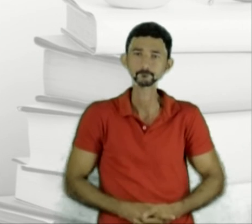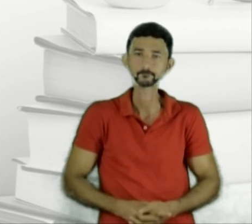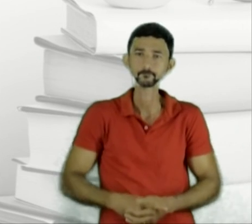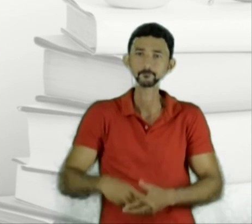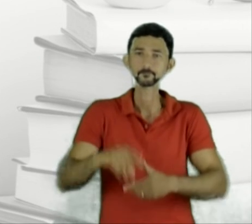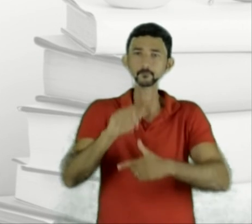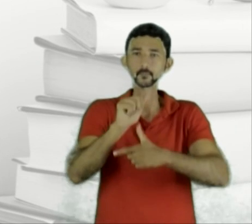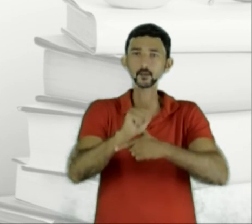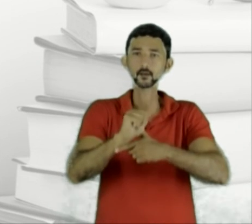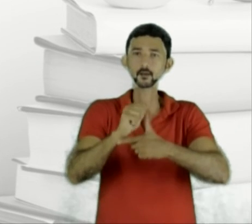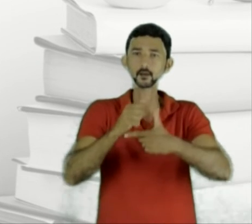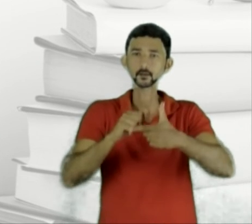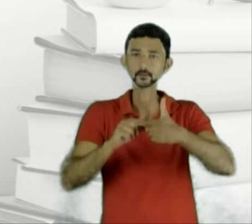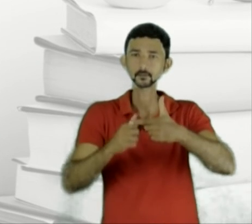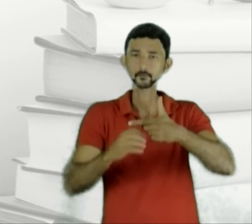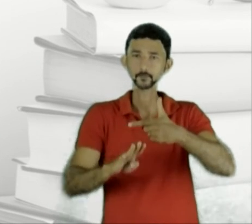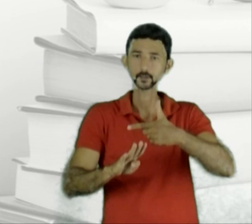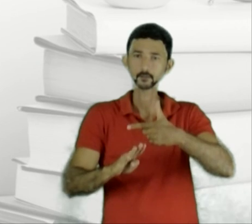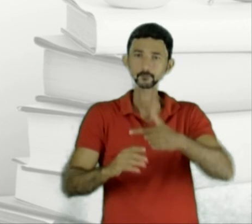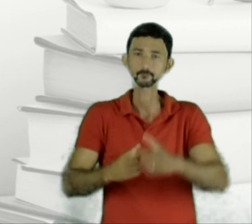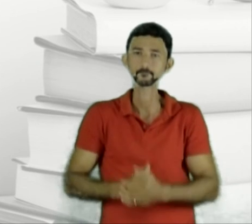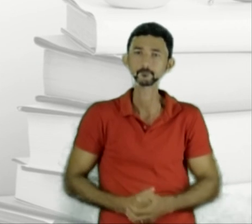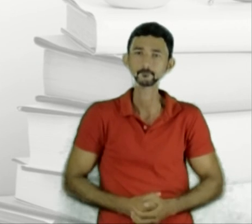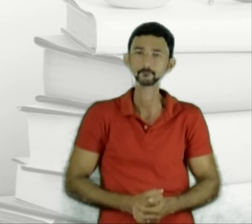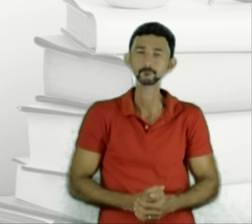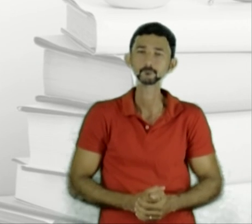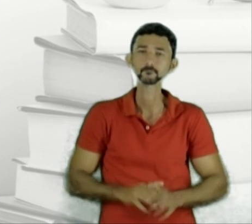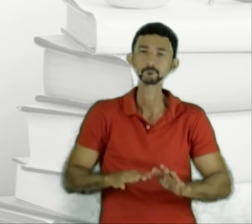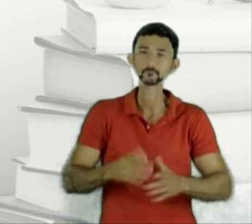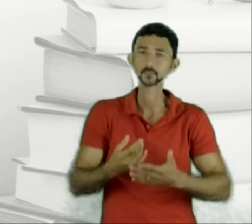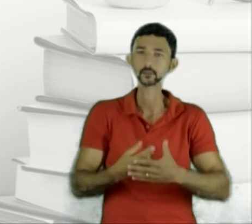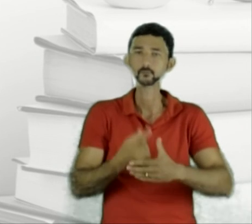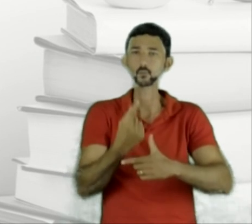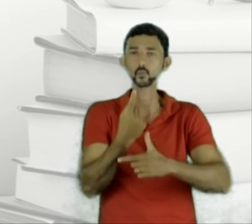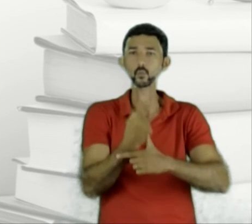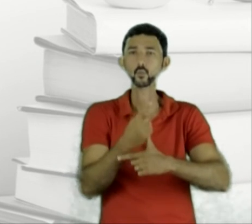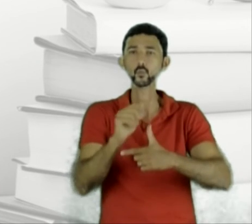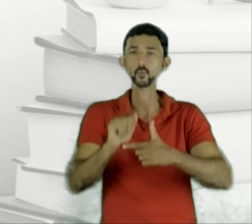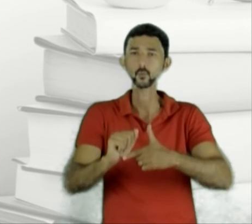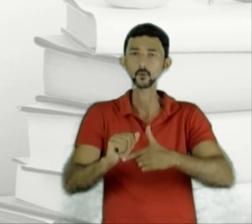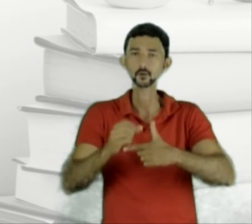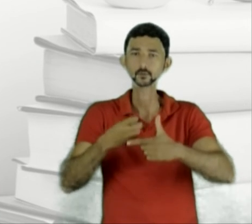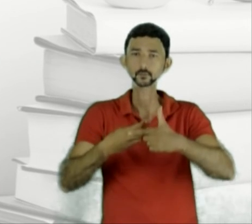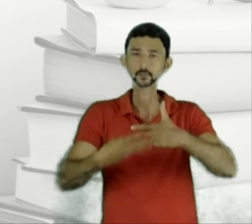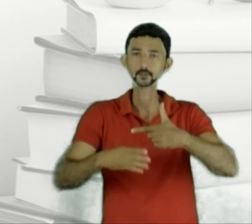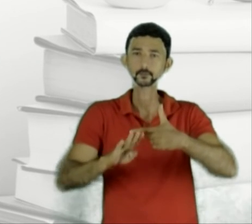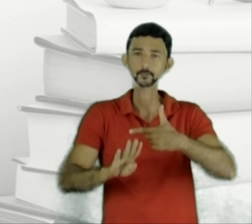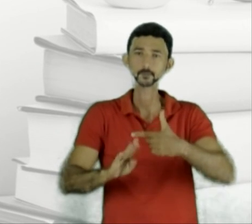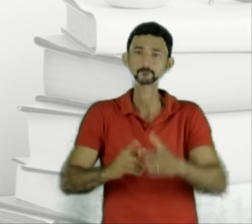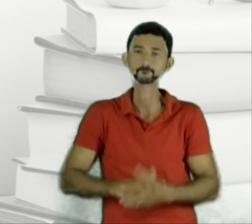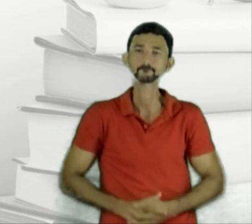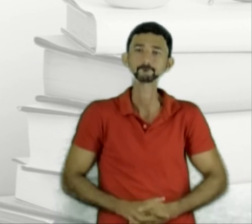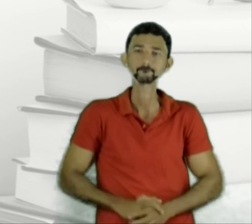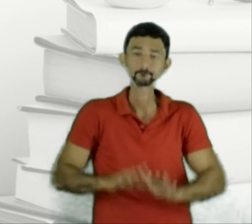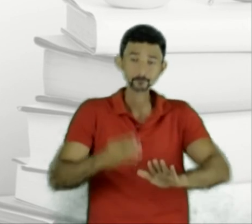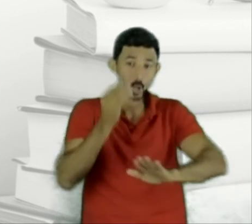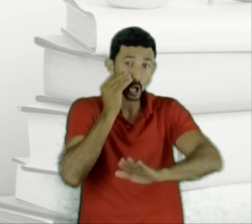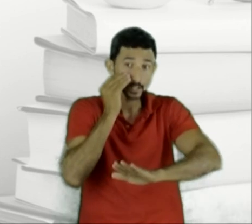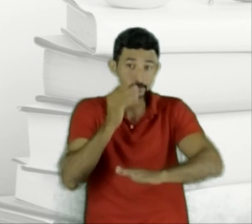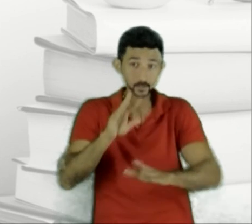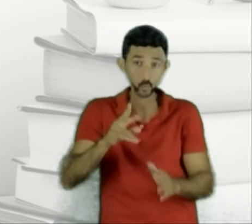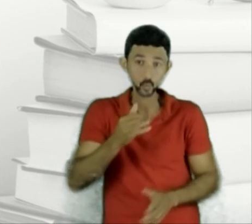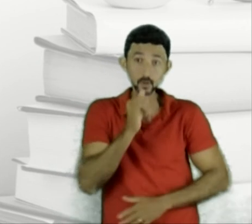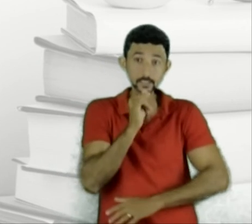por b eu simplesmente repito. Lembrando que eu poderia deixar 1a sobre 3b. Os dois